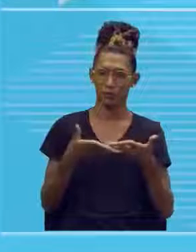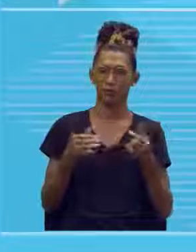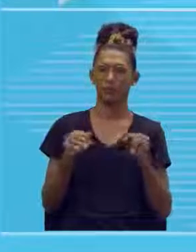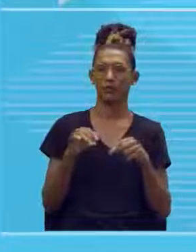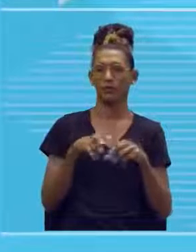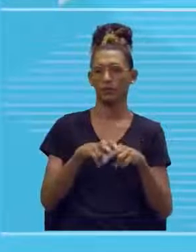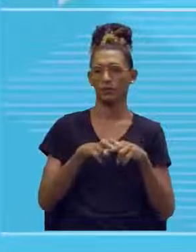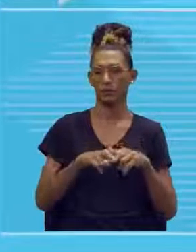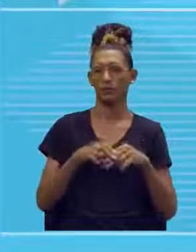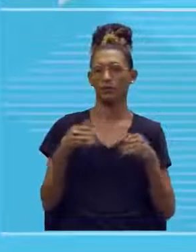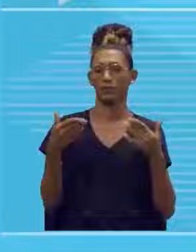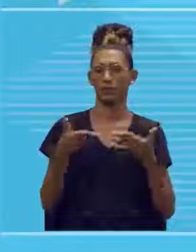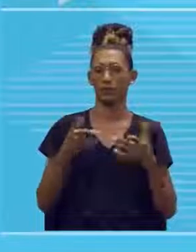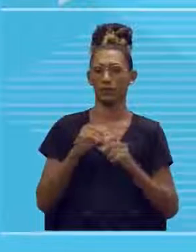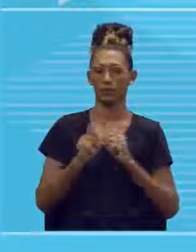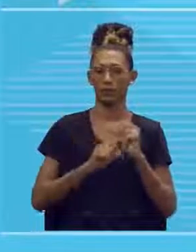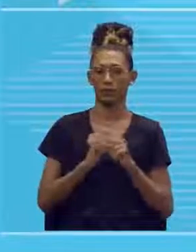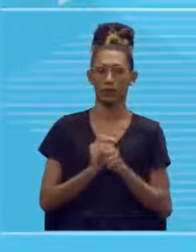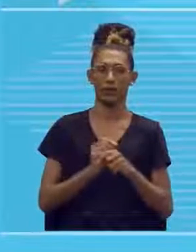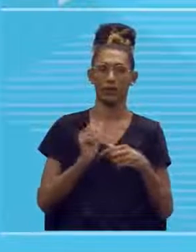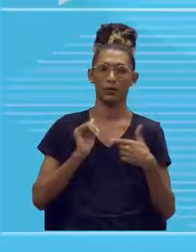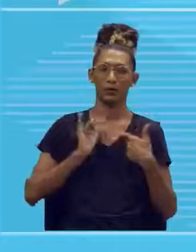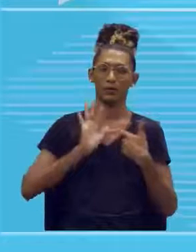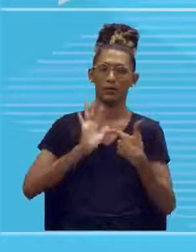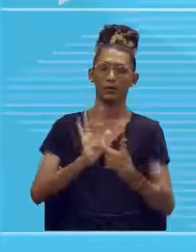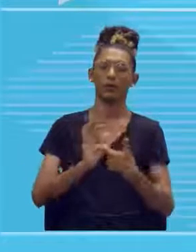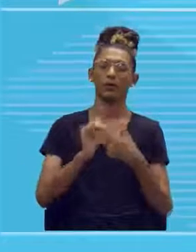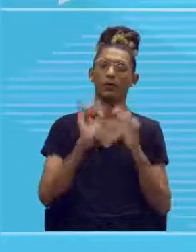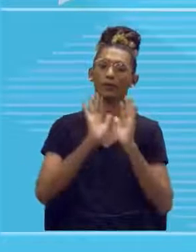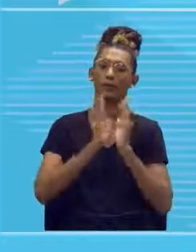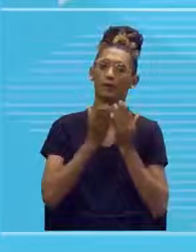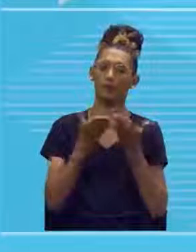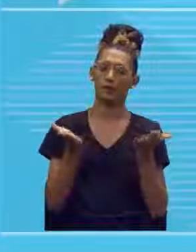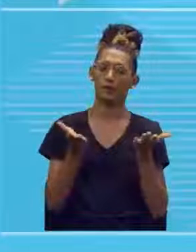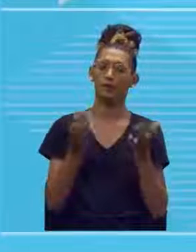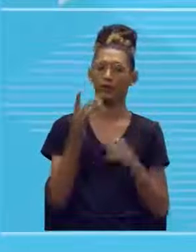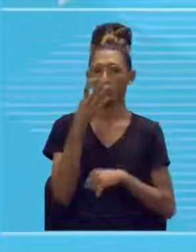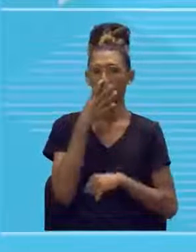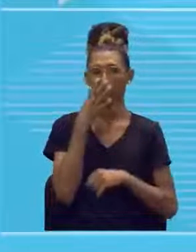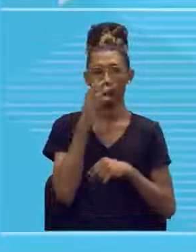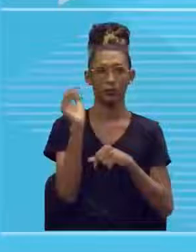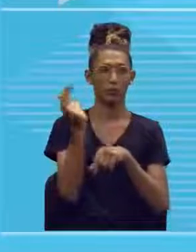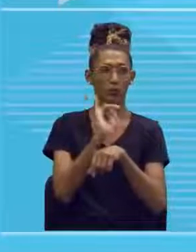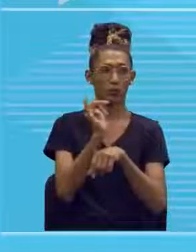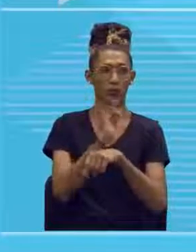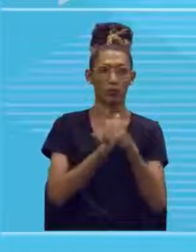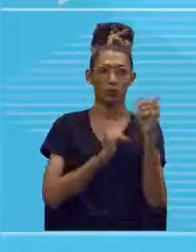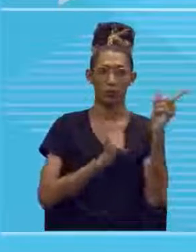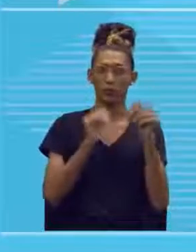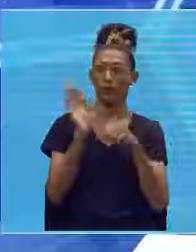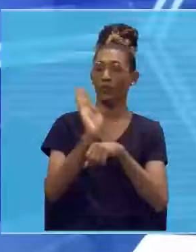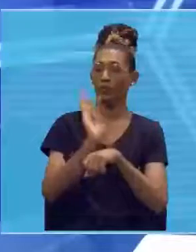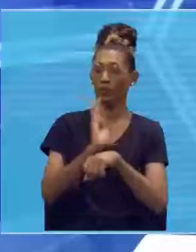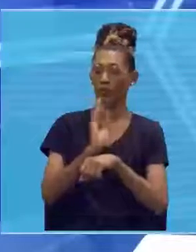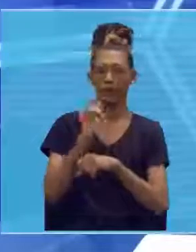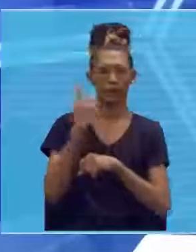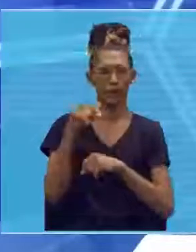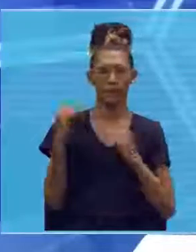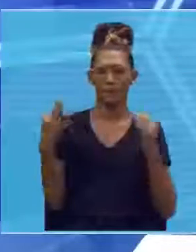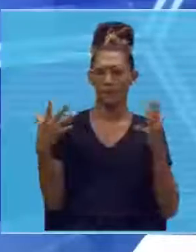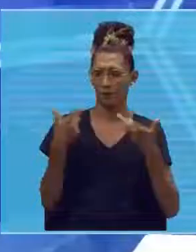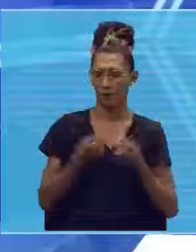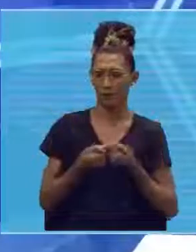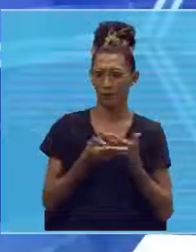por isso que aqui hoje eu estou indo o que vocês assistam a esse vídeo do YouTube que é maravilhoso vocês